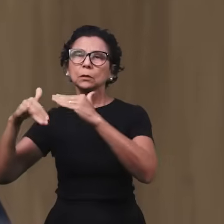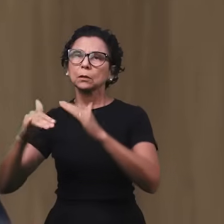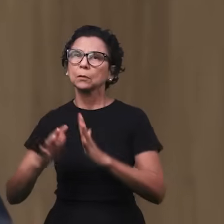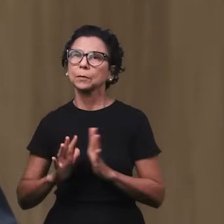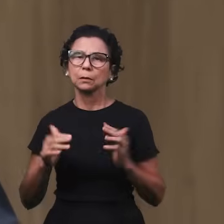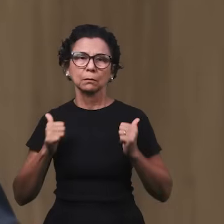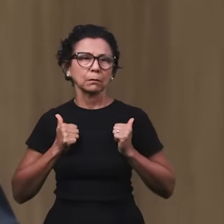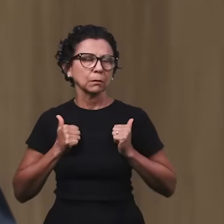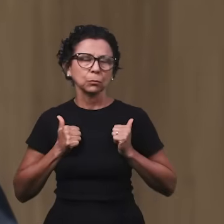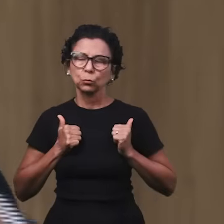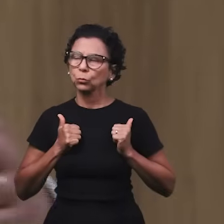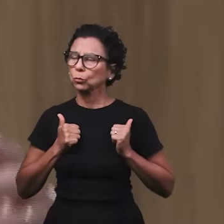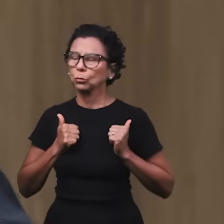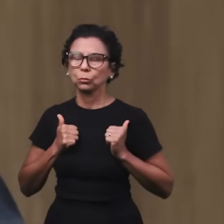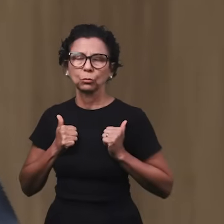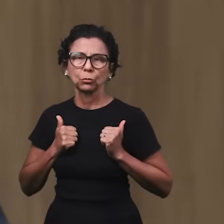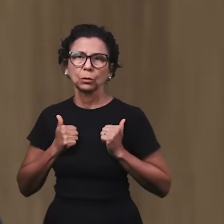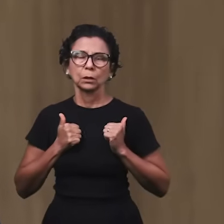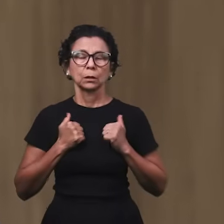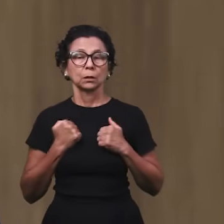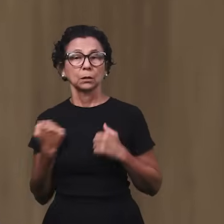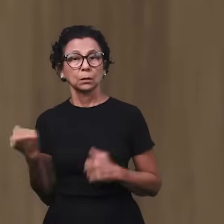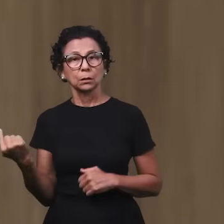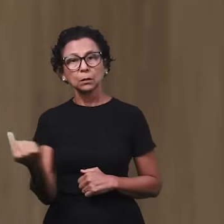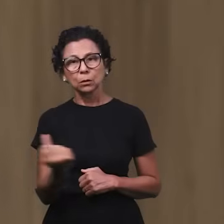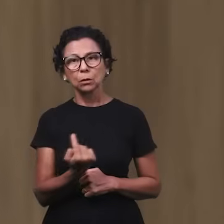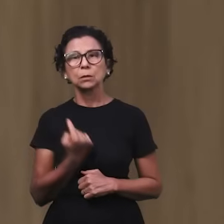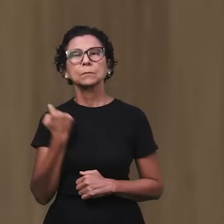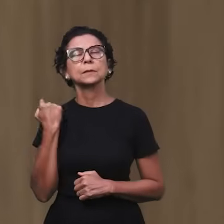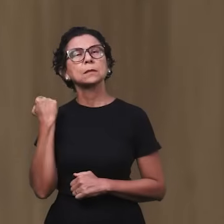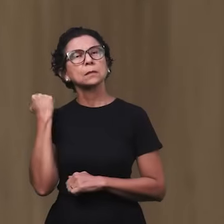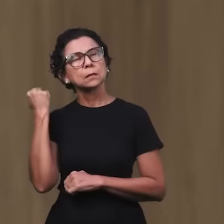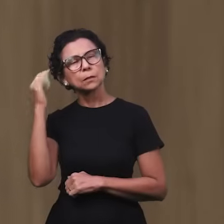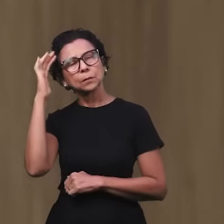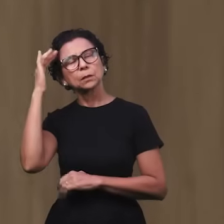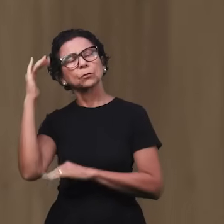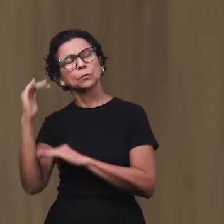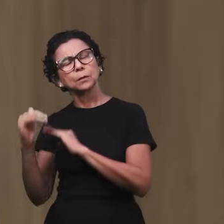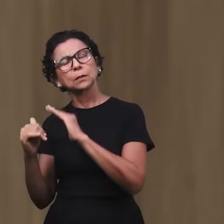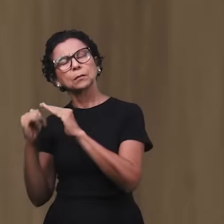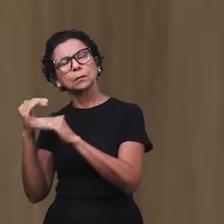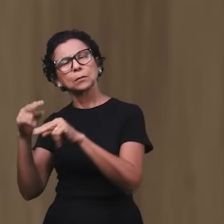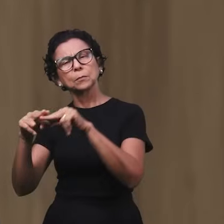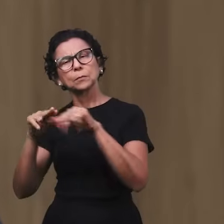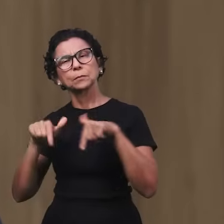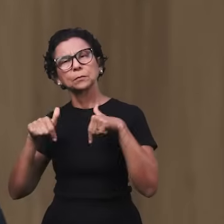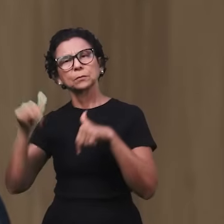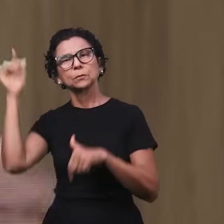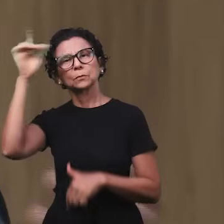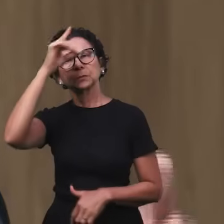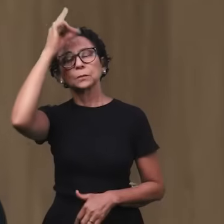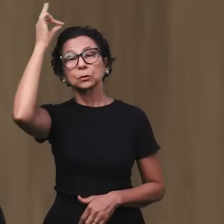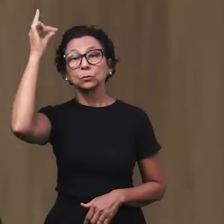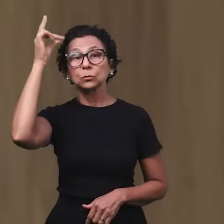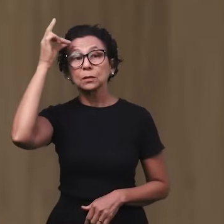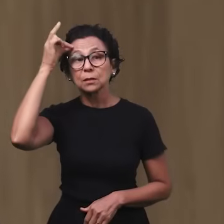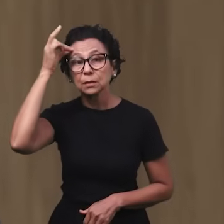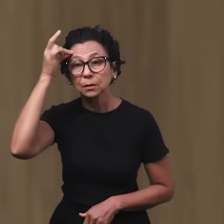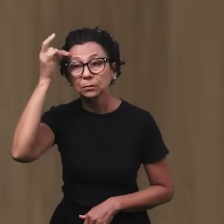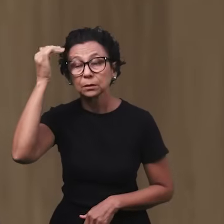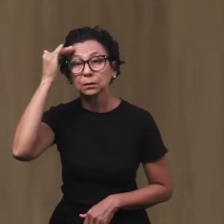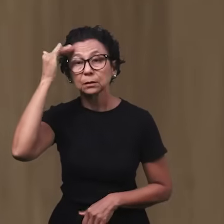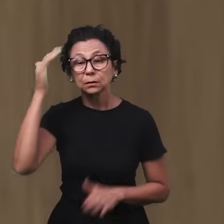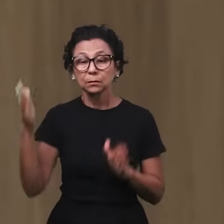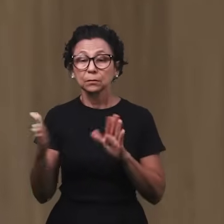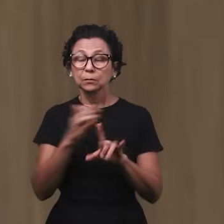Então nós temos que a cada dia sermos aperfeiçoados por esse Espírito, né? Para que a gente entenda o